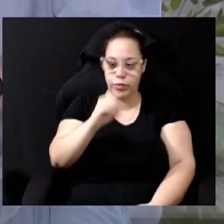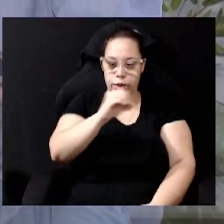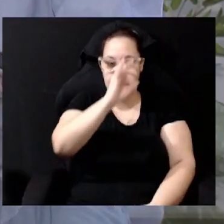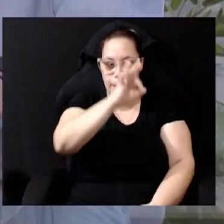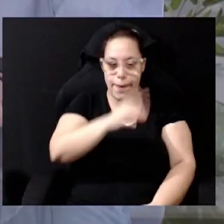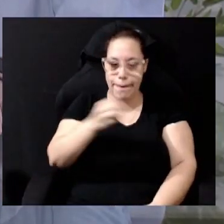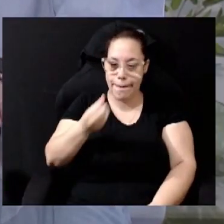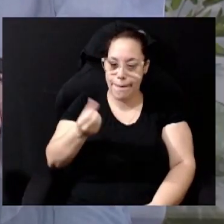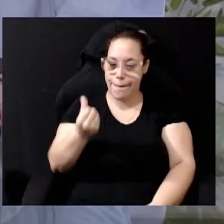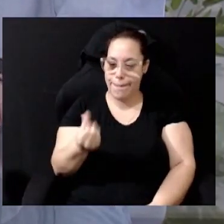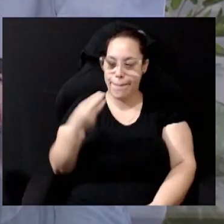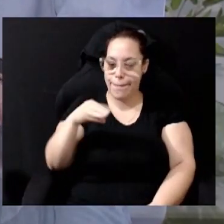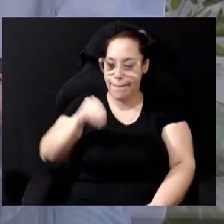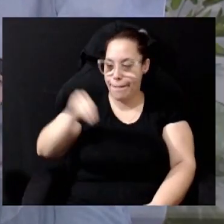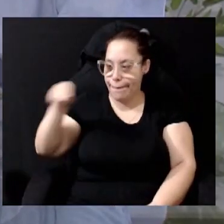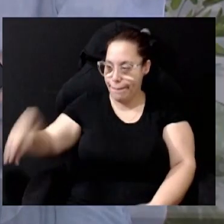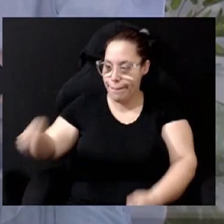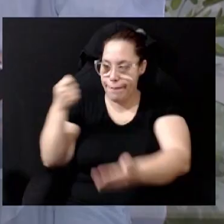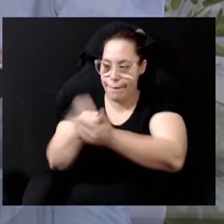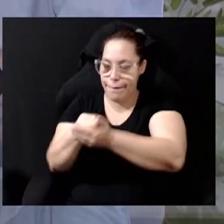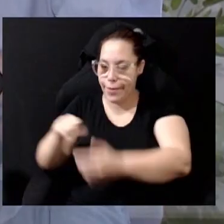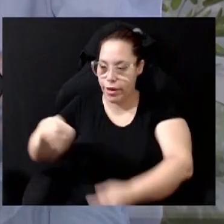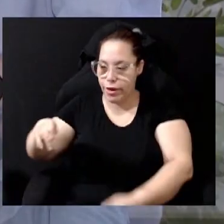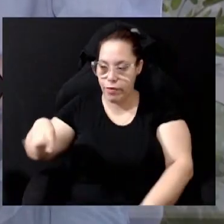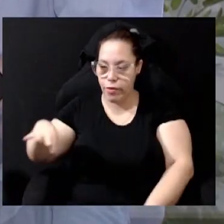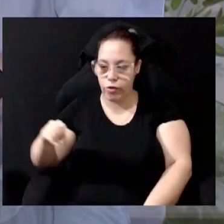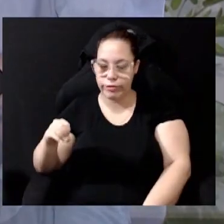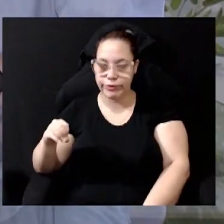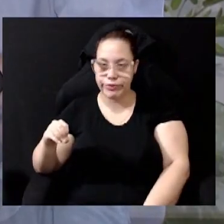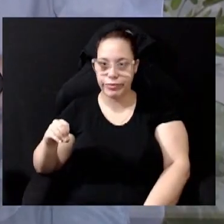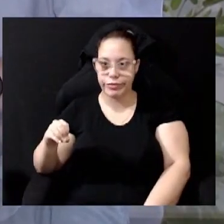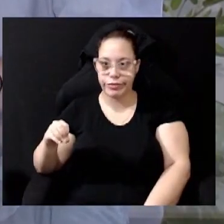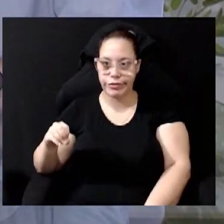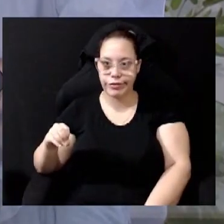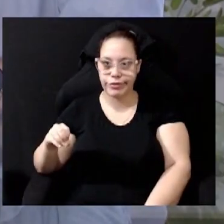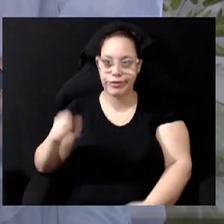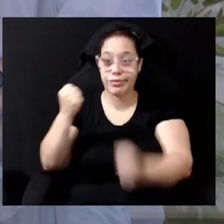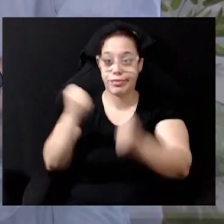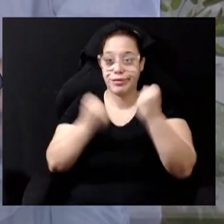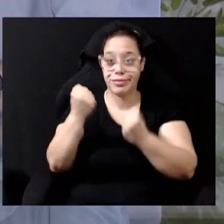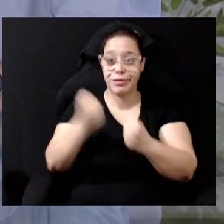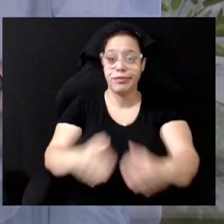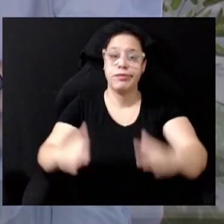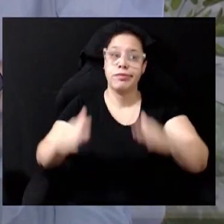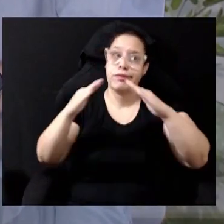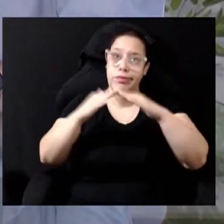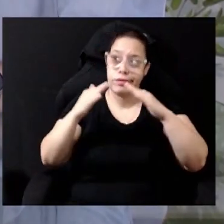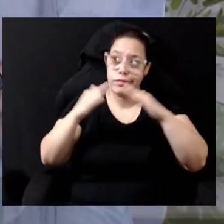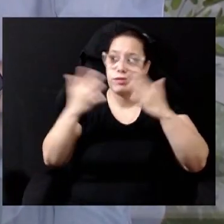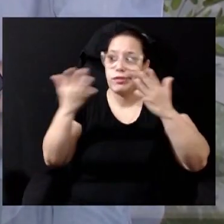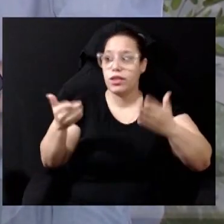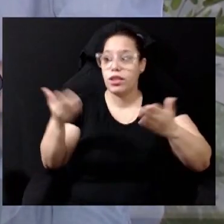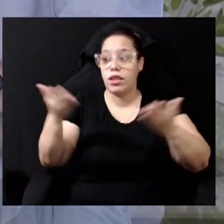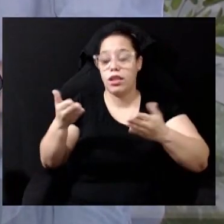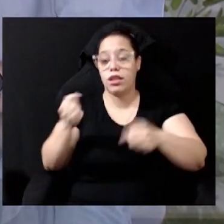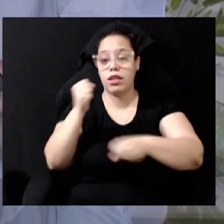13º para pagar os impostos, porque é imposto de carro, é imposto da casa. Esse ano deve vir a cobrança do DPVAT, que a gente